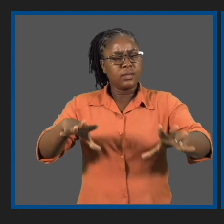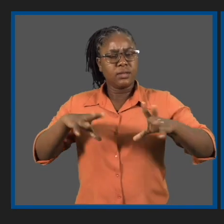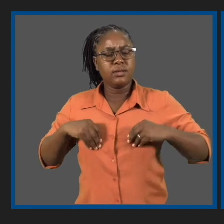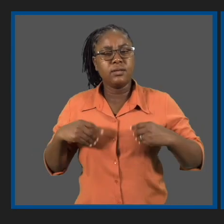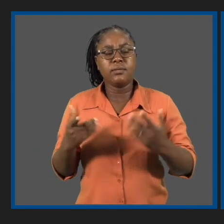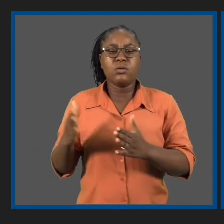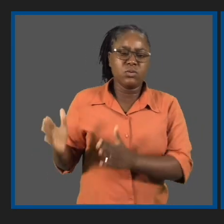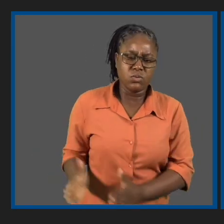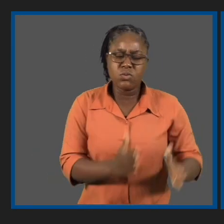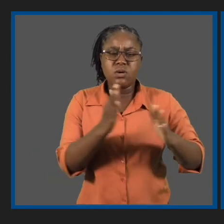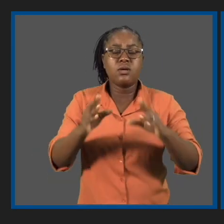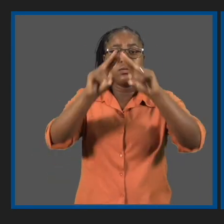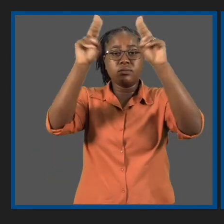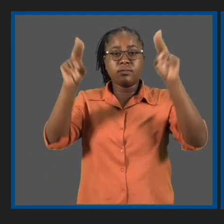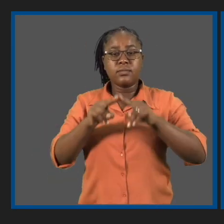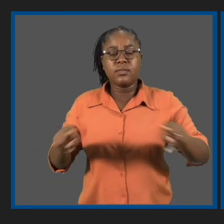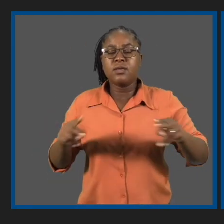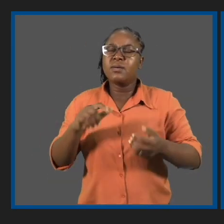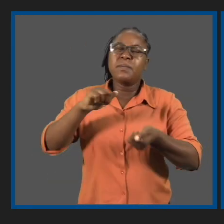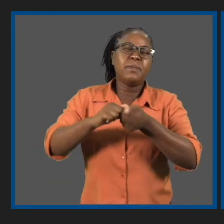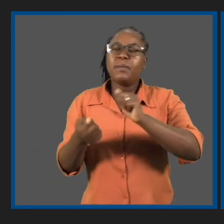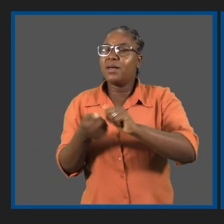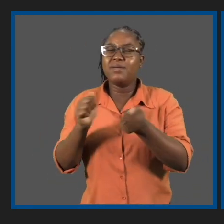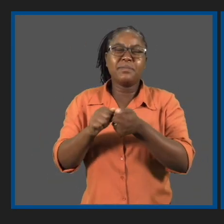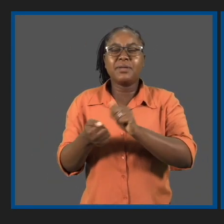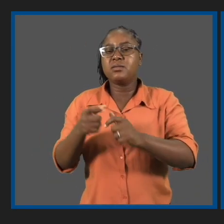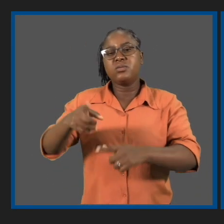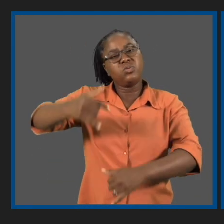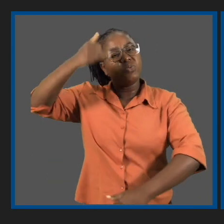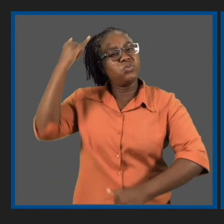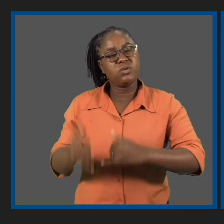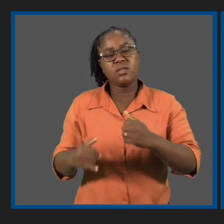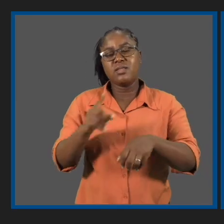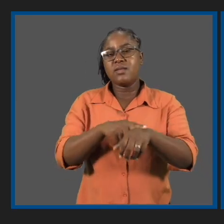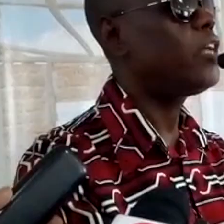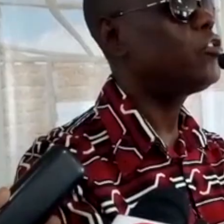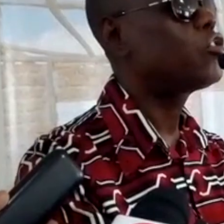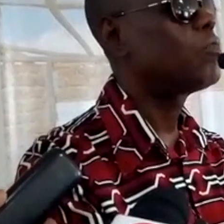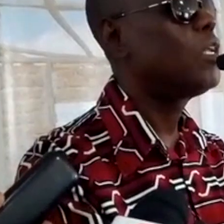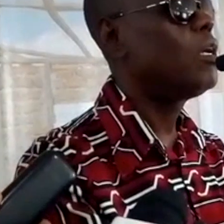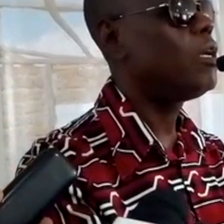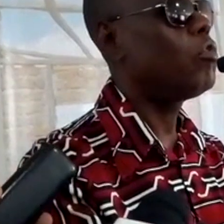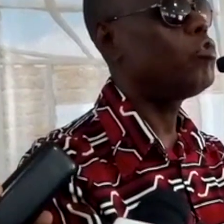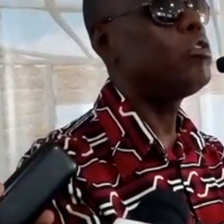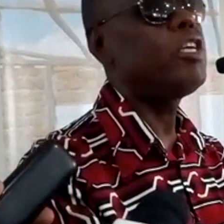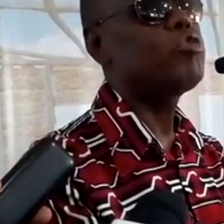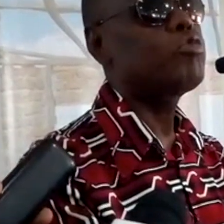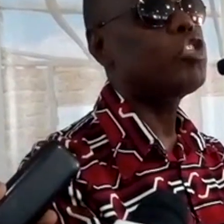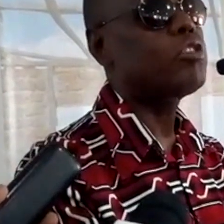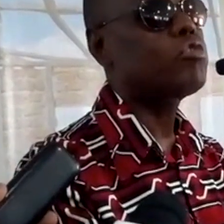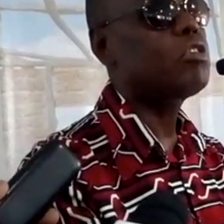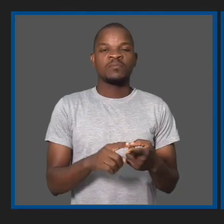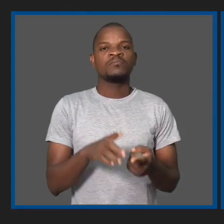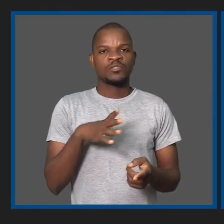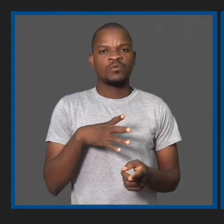Porém, acreditam que com o apoio das organizações internacionais, este problema pode ser ultrapassado em curto